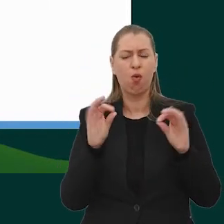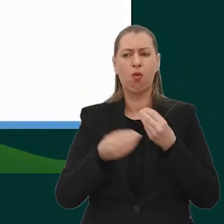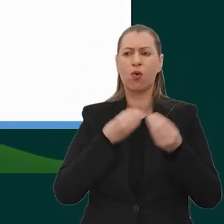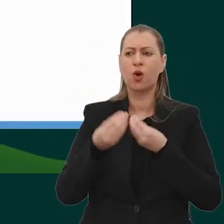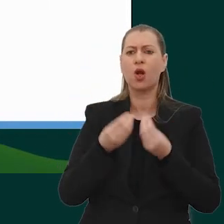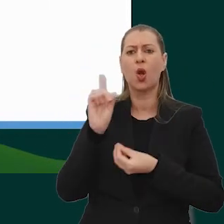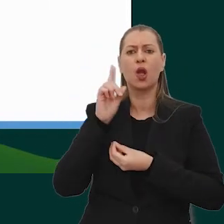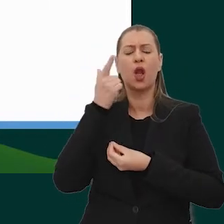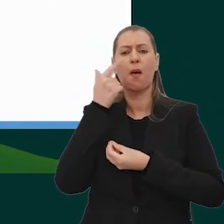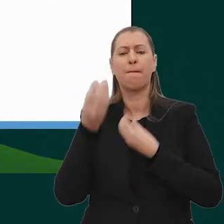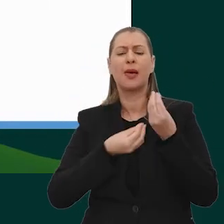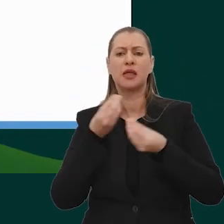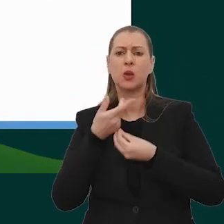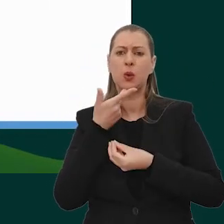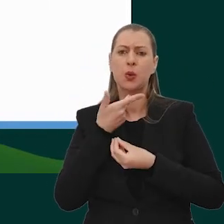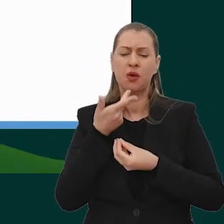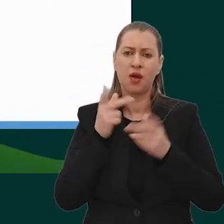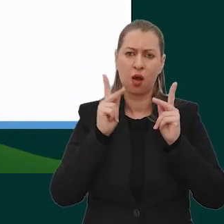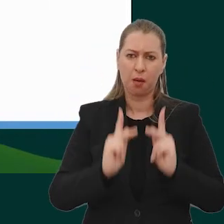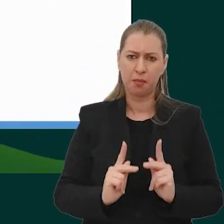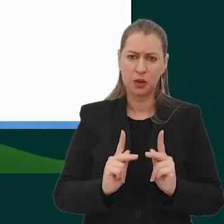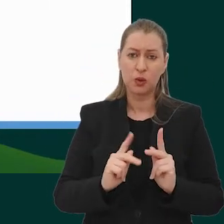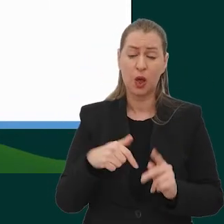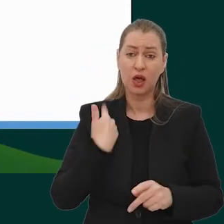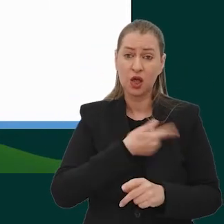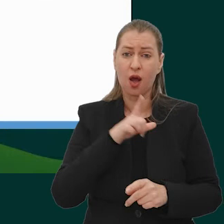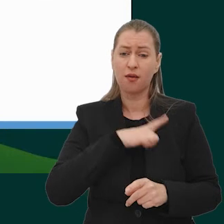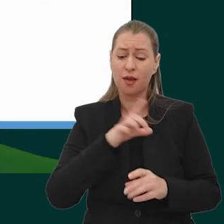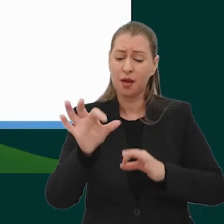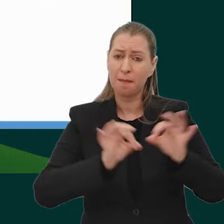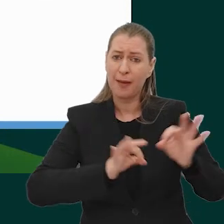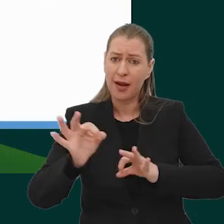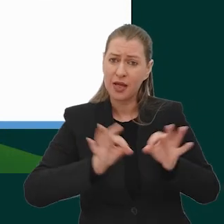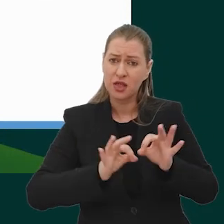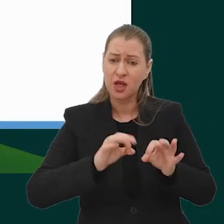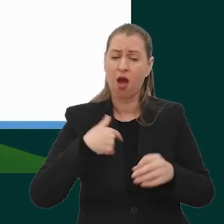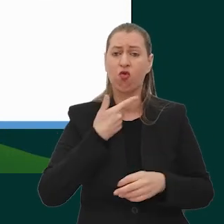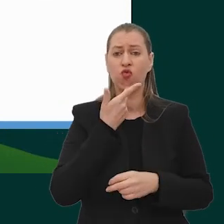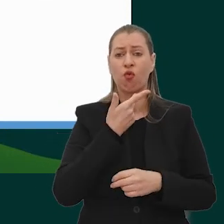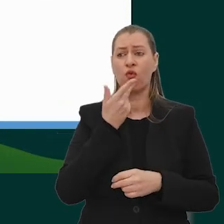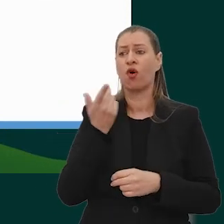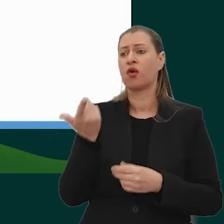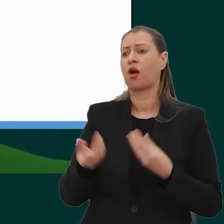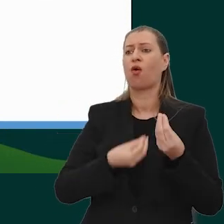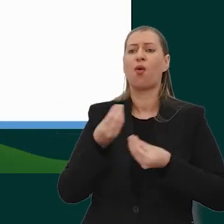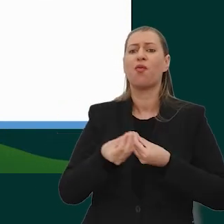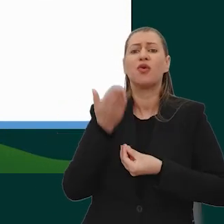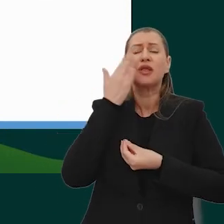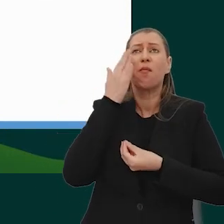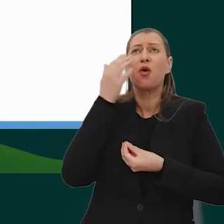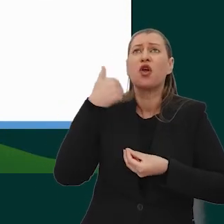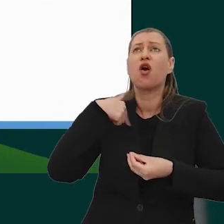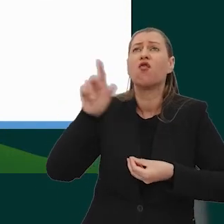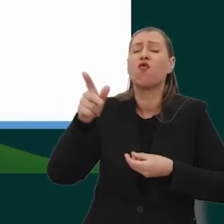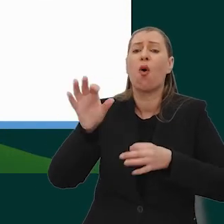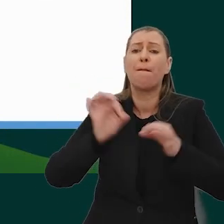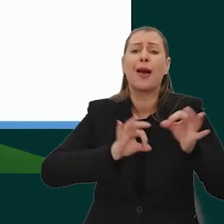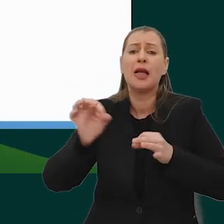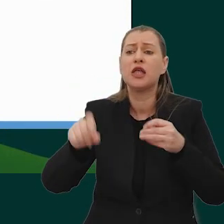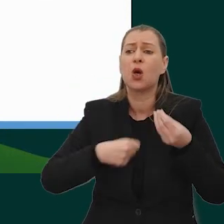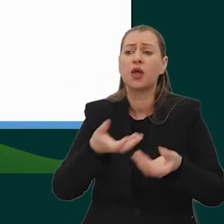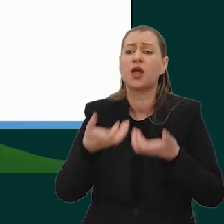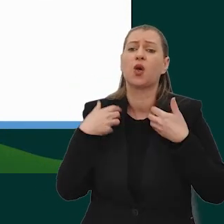gente não pensa, quando a gente vai falar com alguém, que a gente tem que planejar. Eu estou falando aqui, eu não tenho que planejar o que eu quero